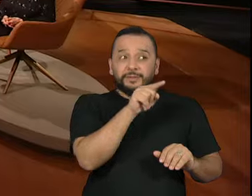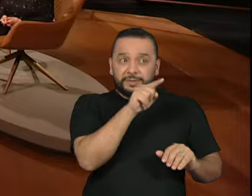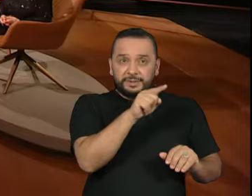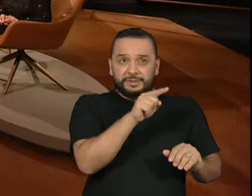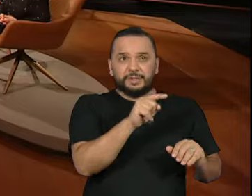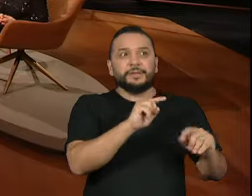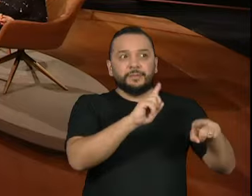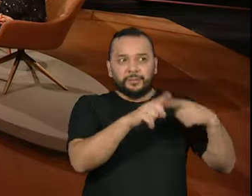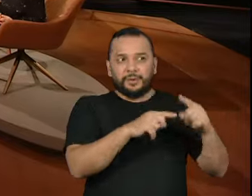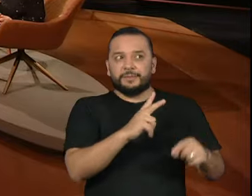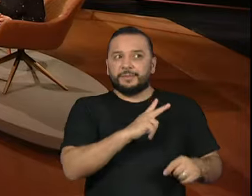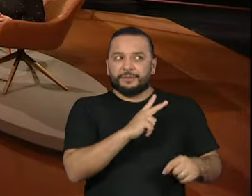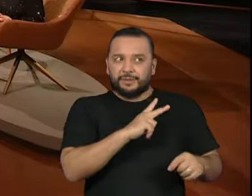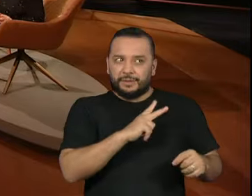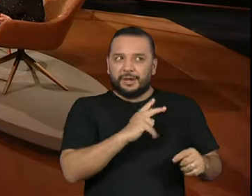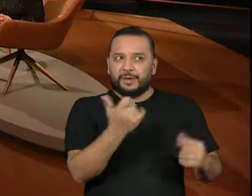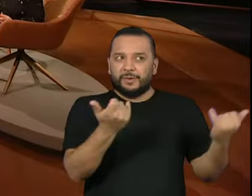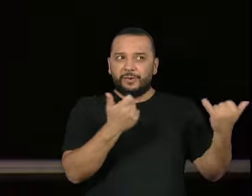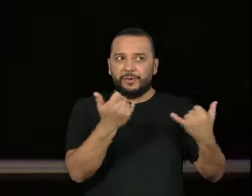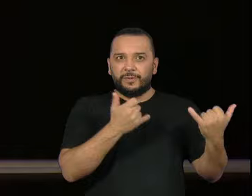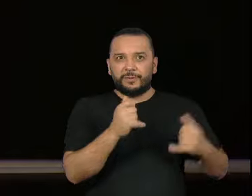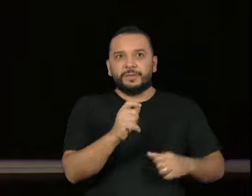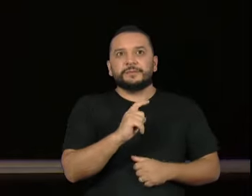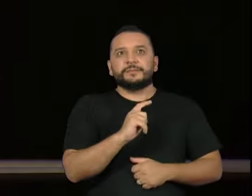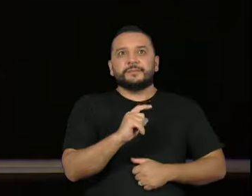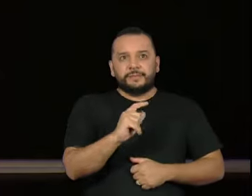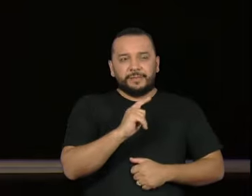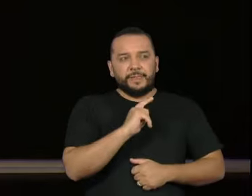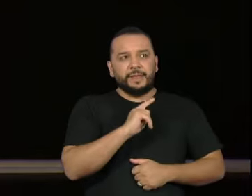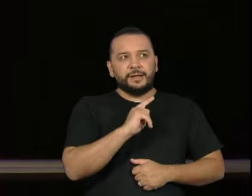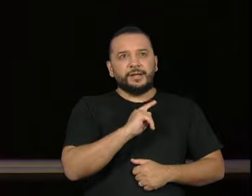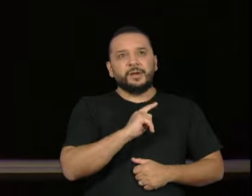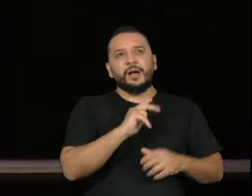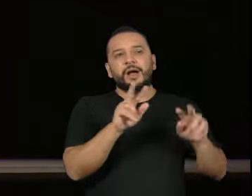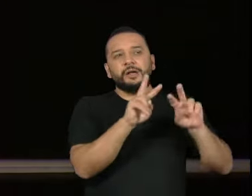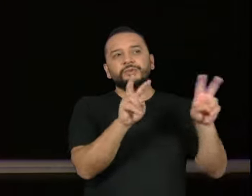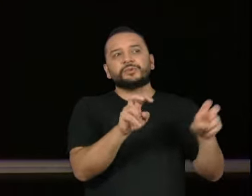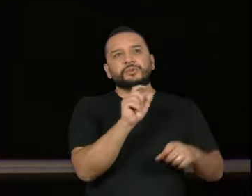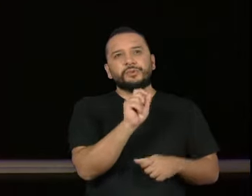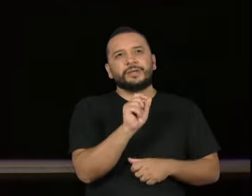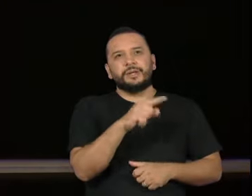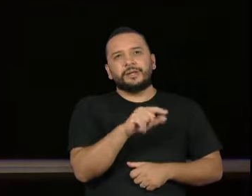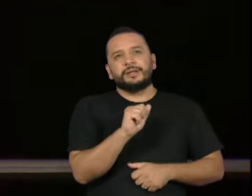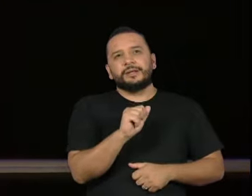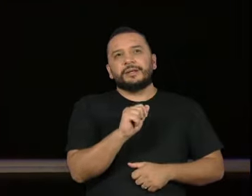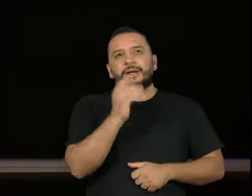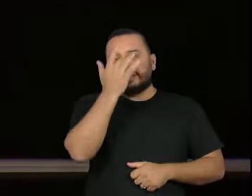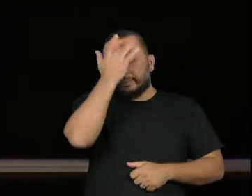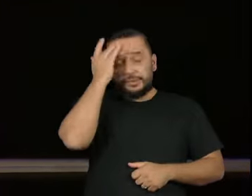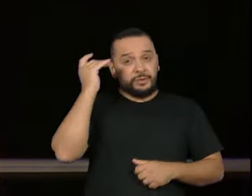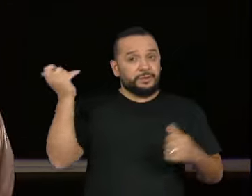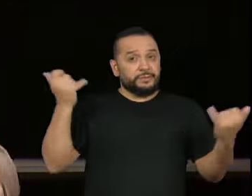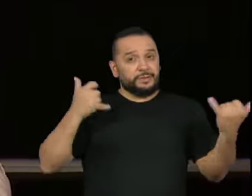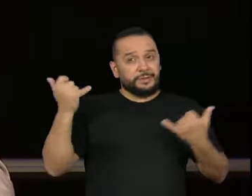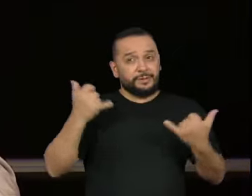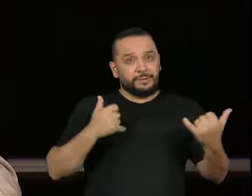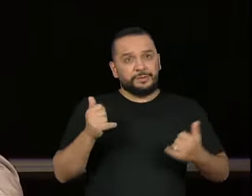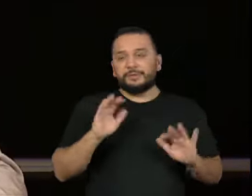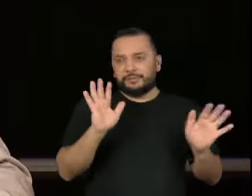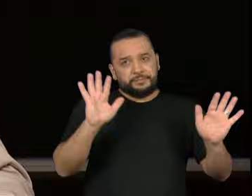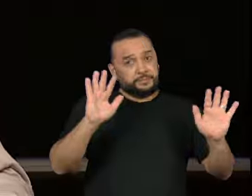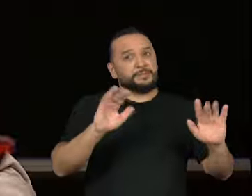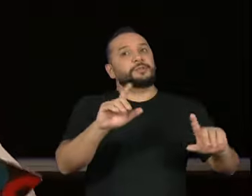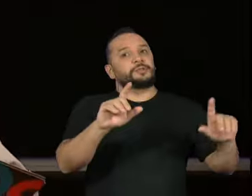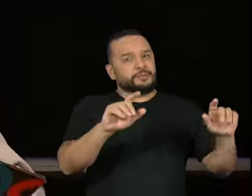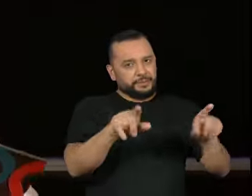nos bastidores. Pode deixar. Já que tem um assunto Pode deixar. Que é delicioso. Dizem não, porque saiu até nos jornais